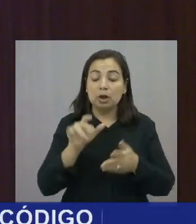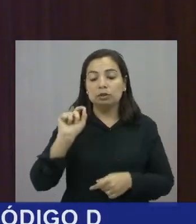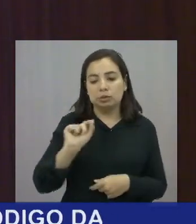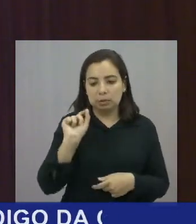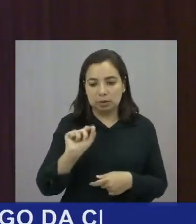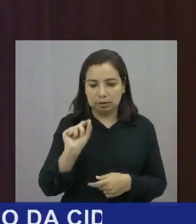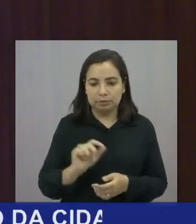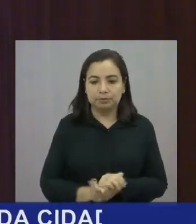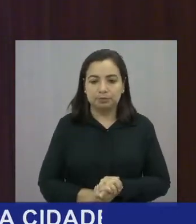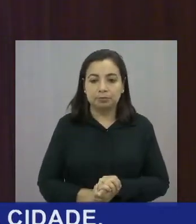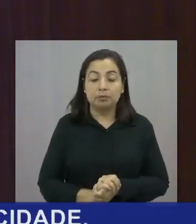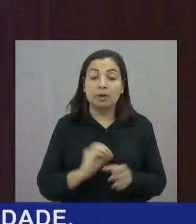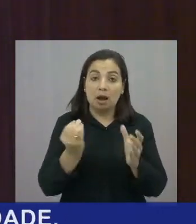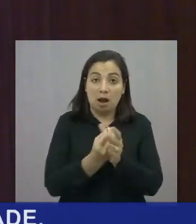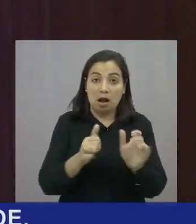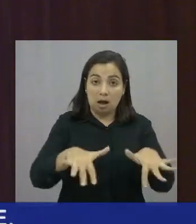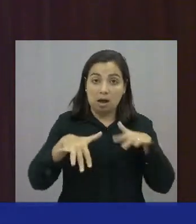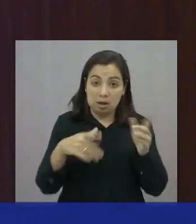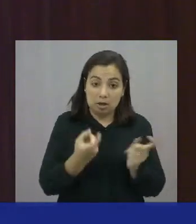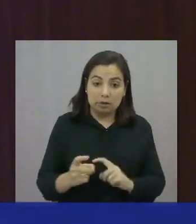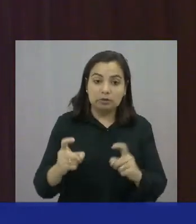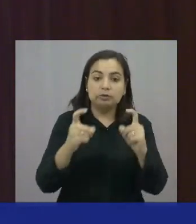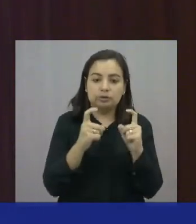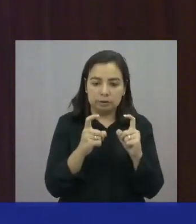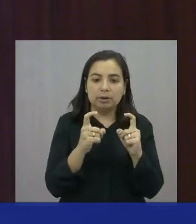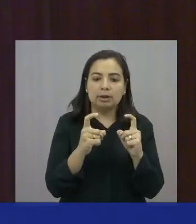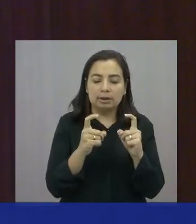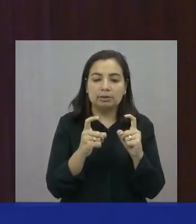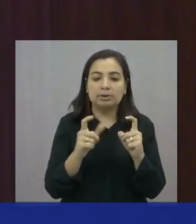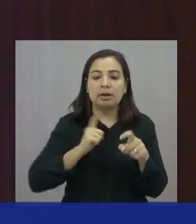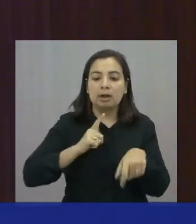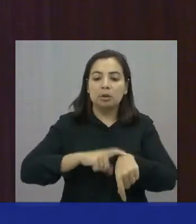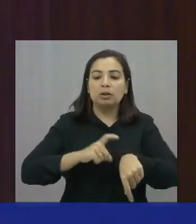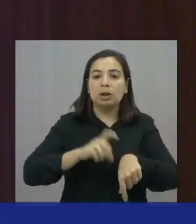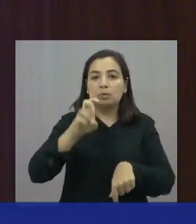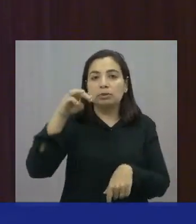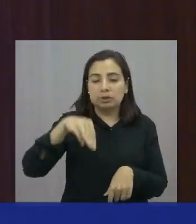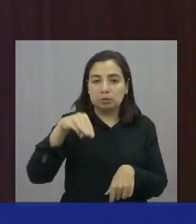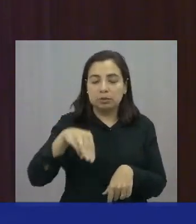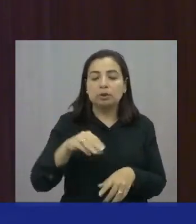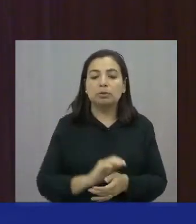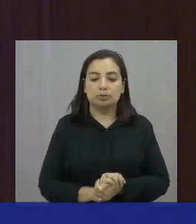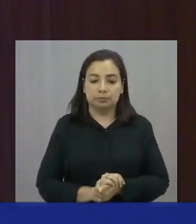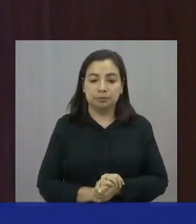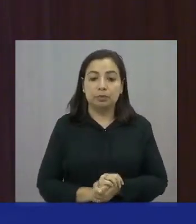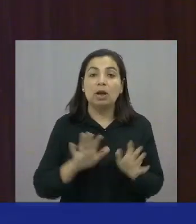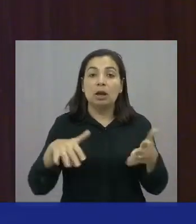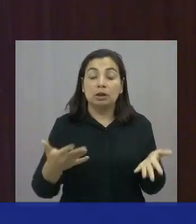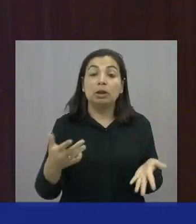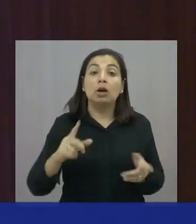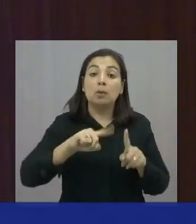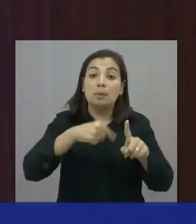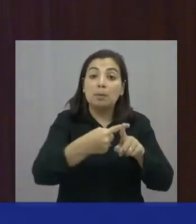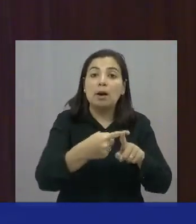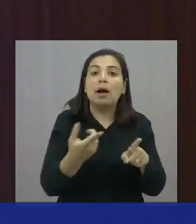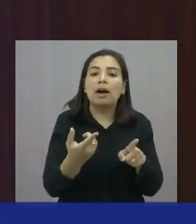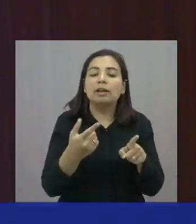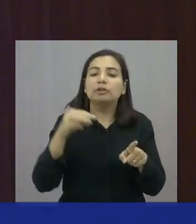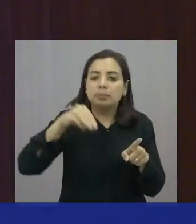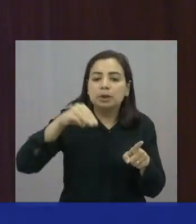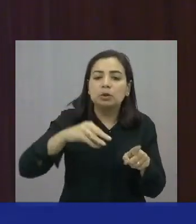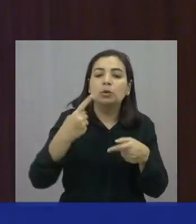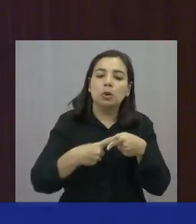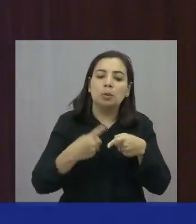nas audiências anteriores, eu me mantive meu tempo de 5 minutos. Eu peço a tolerância de mais 3 minutos, porque é necessário